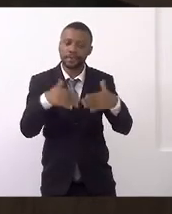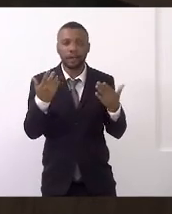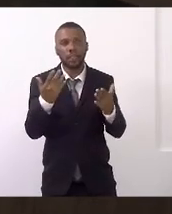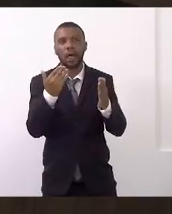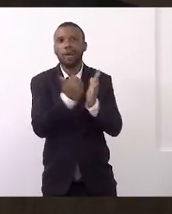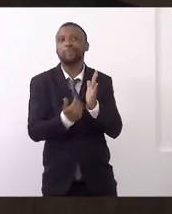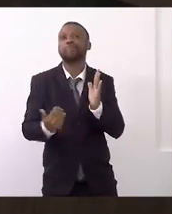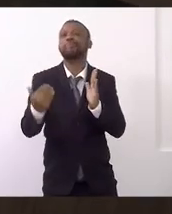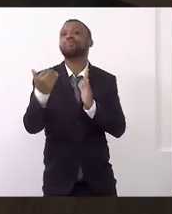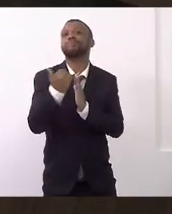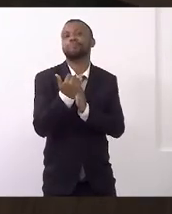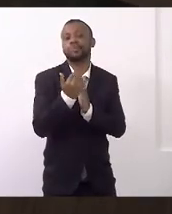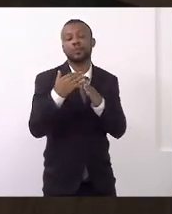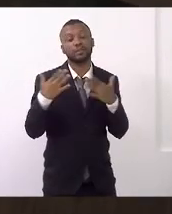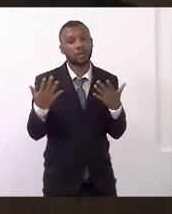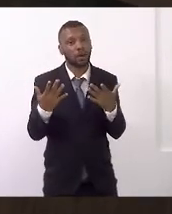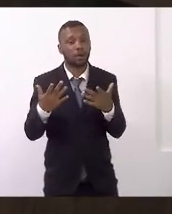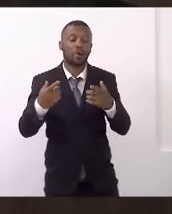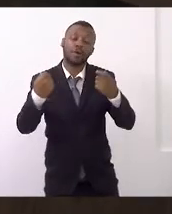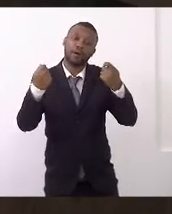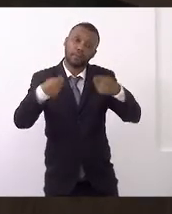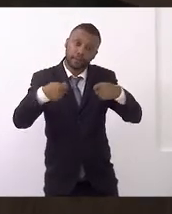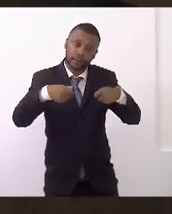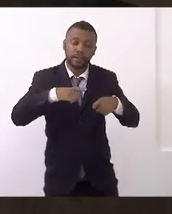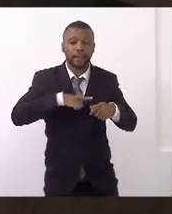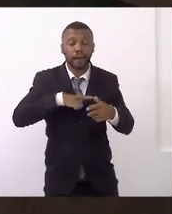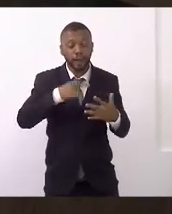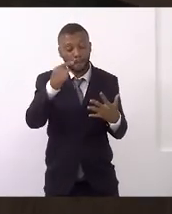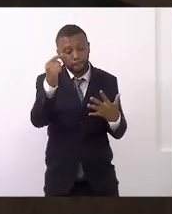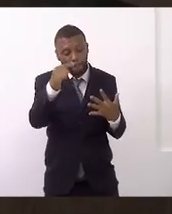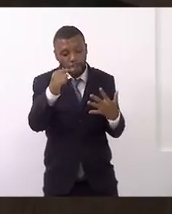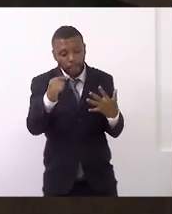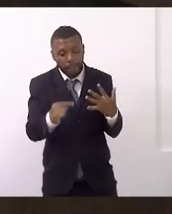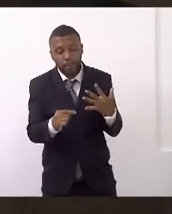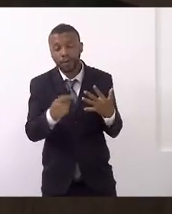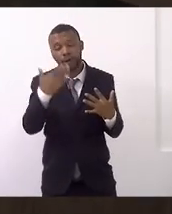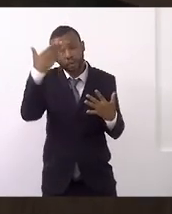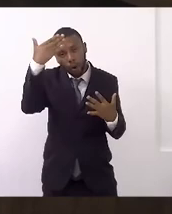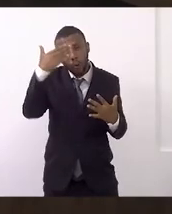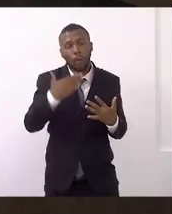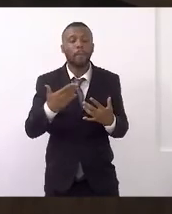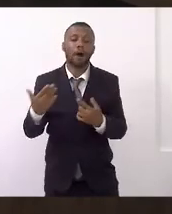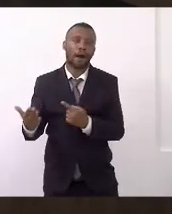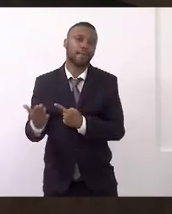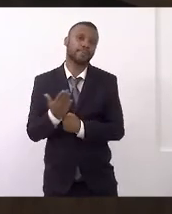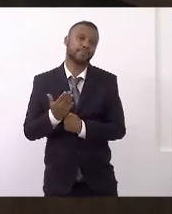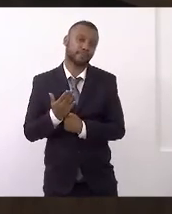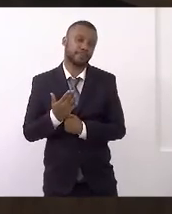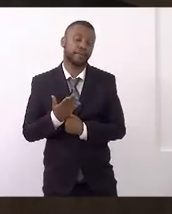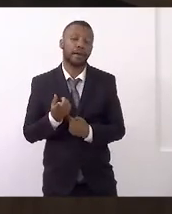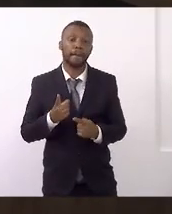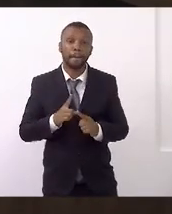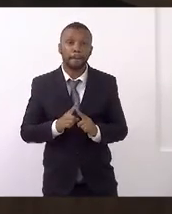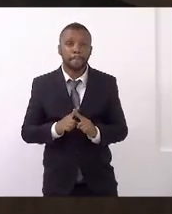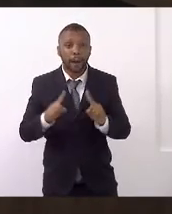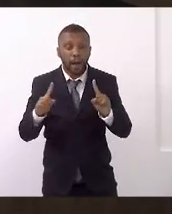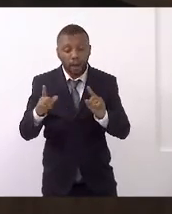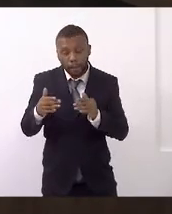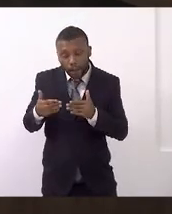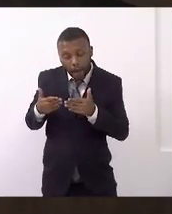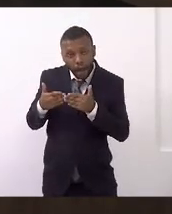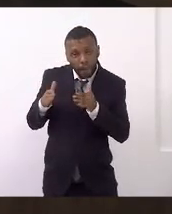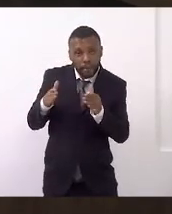excessivo. E aí a necessidade de ter outros elementos comprobatórios. Agora, é para abrir, né? Ou seja,